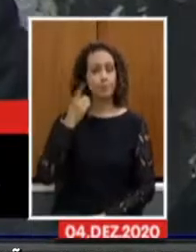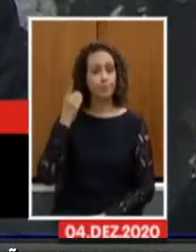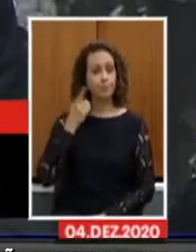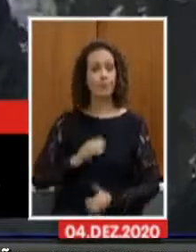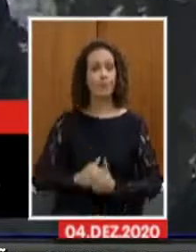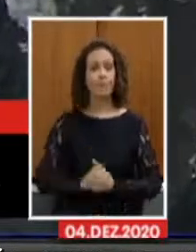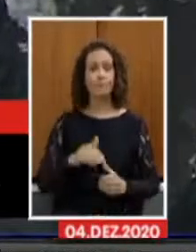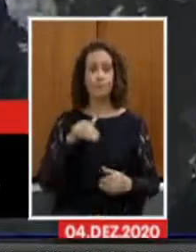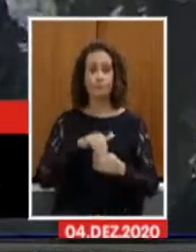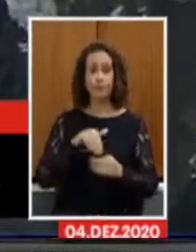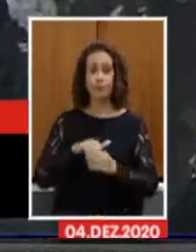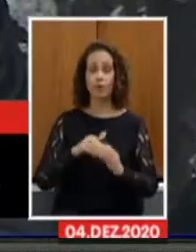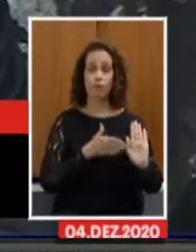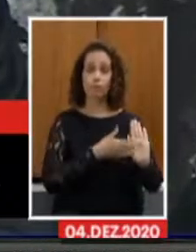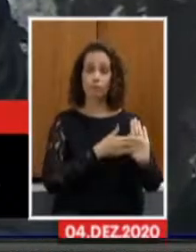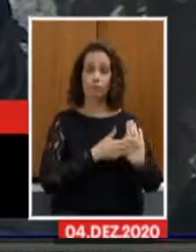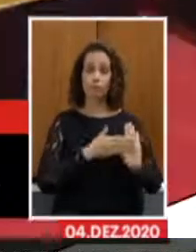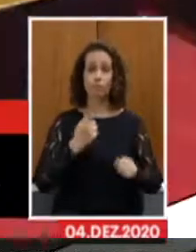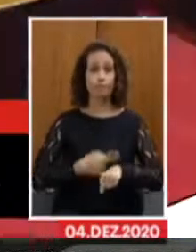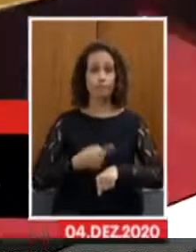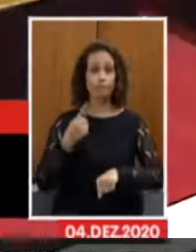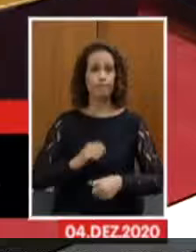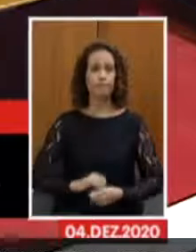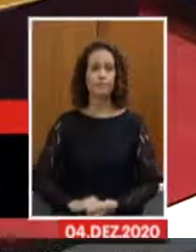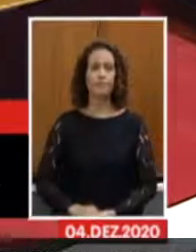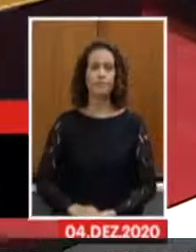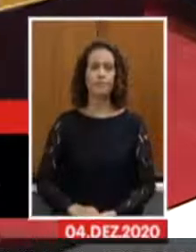Em votação, parecer. Em votação.